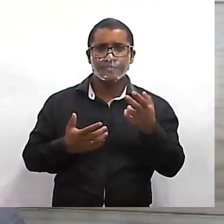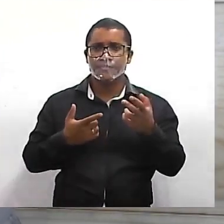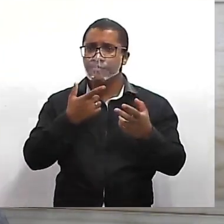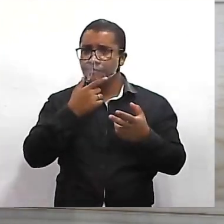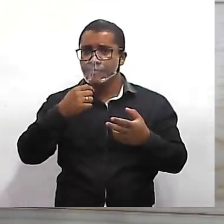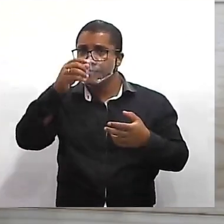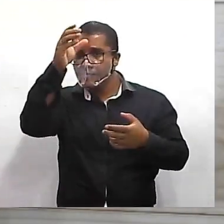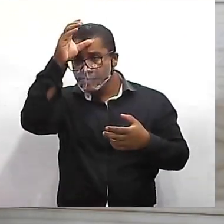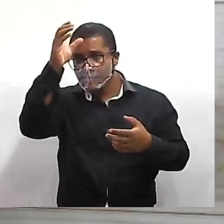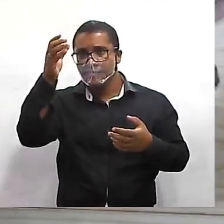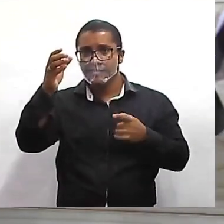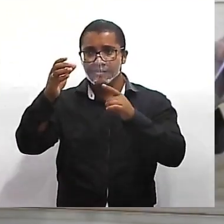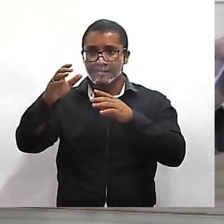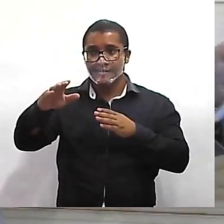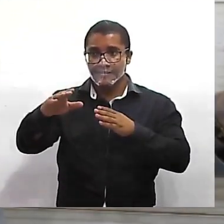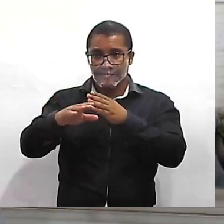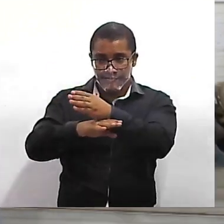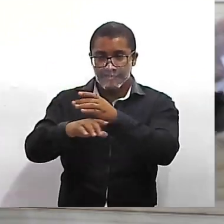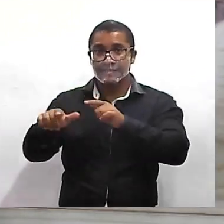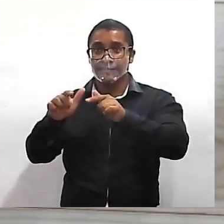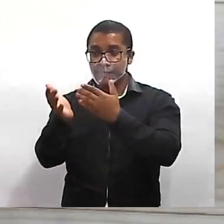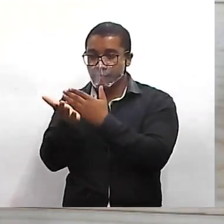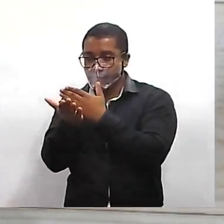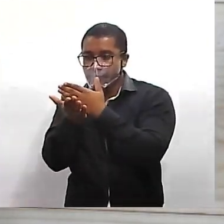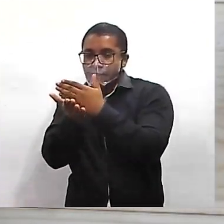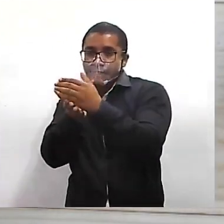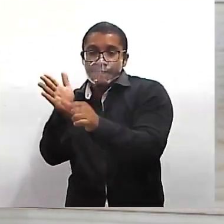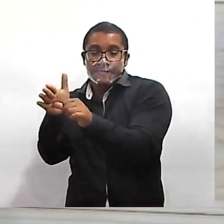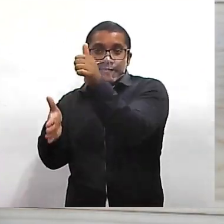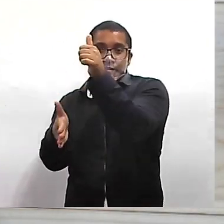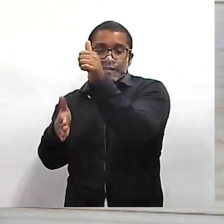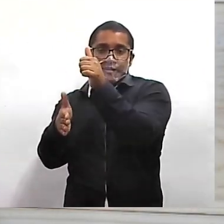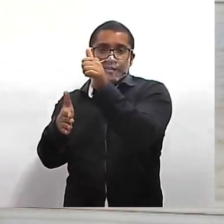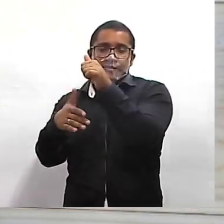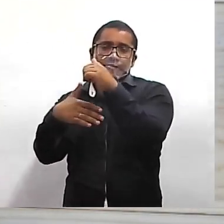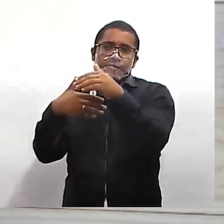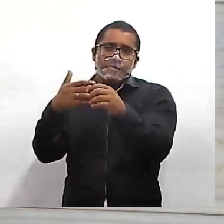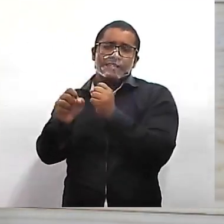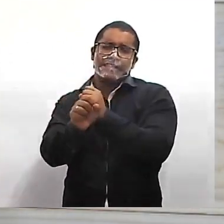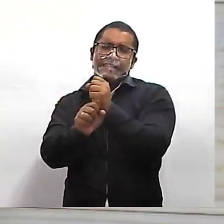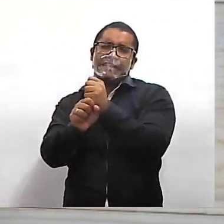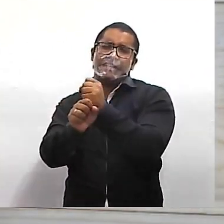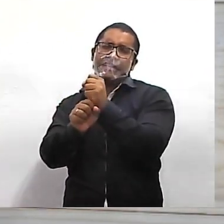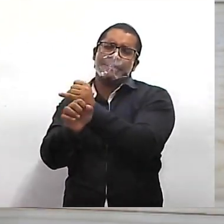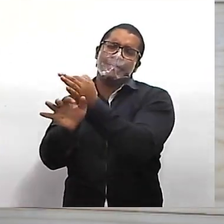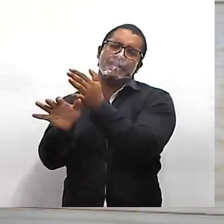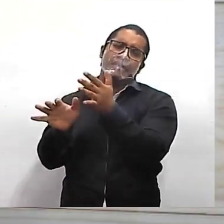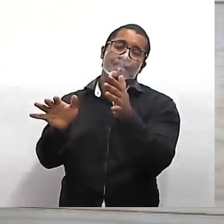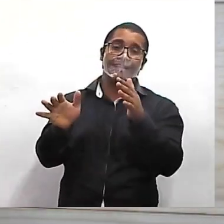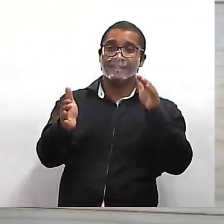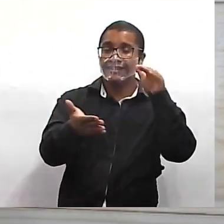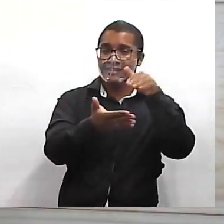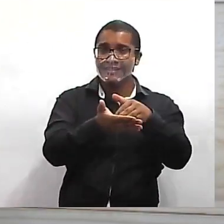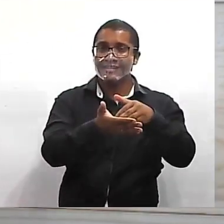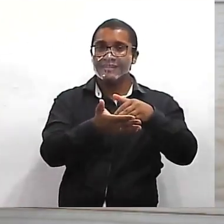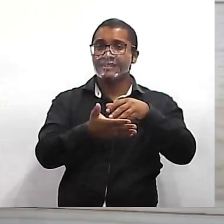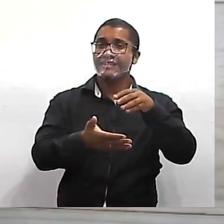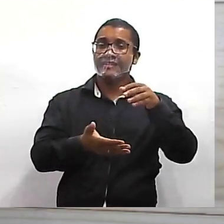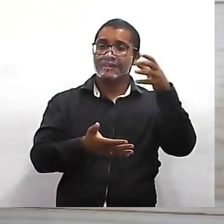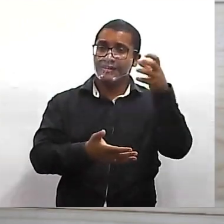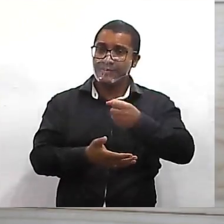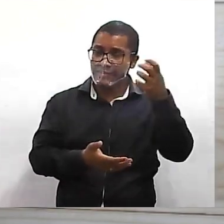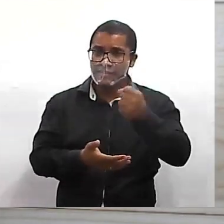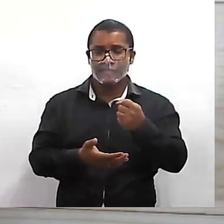trabalhou numa empresa, entrou nela, só saiu quando se aposentou. E talvez se você fizer essa pergunta para ele, quem